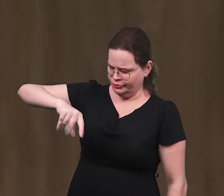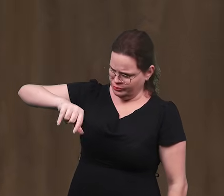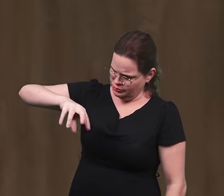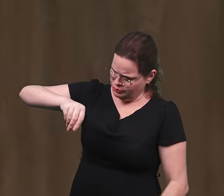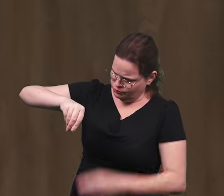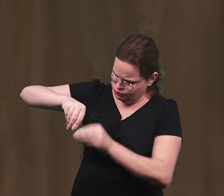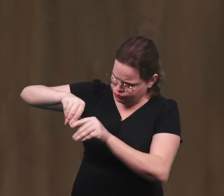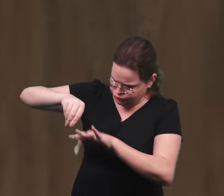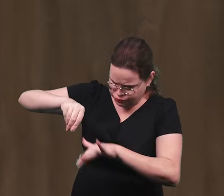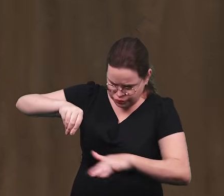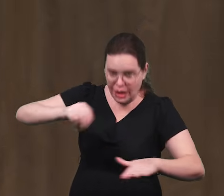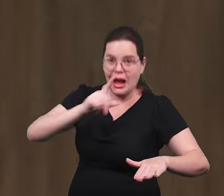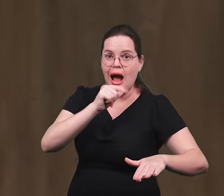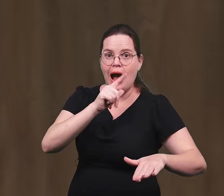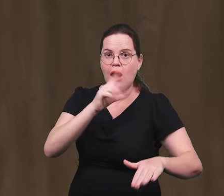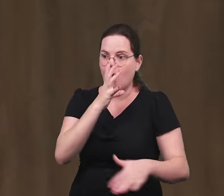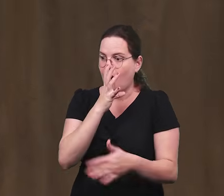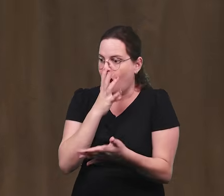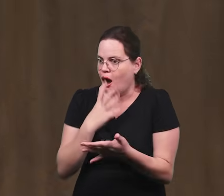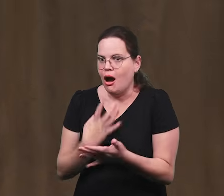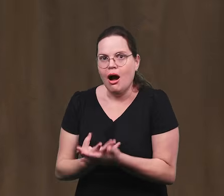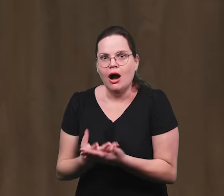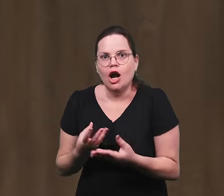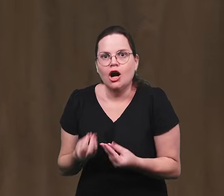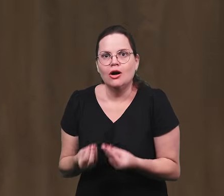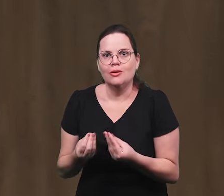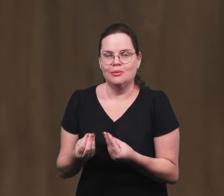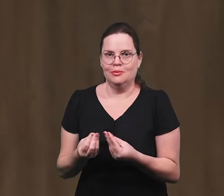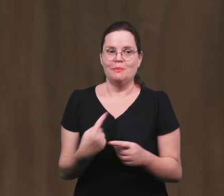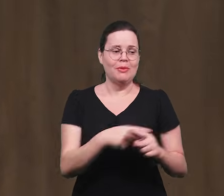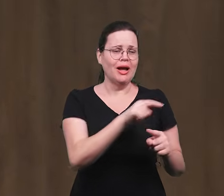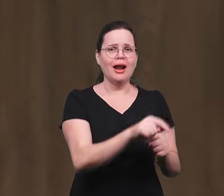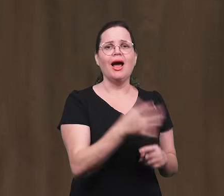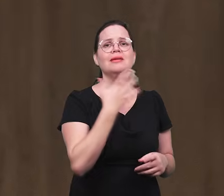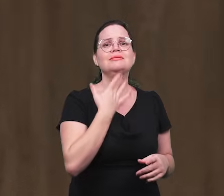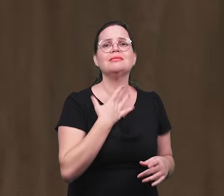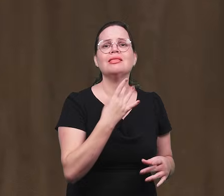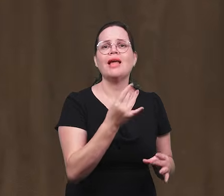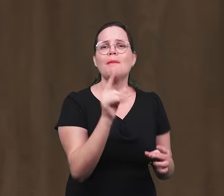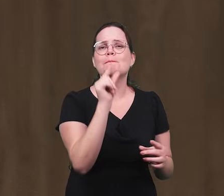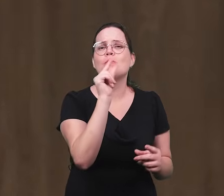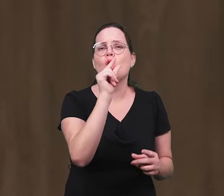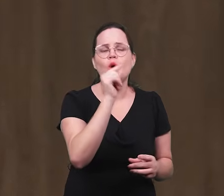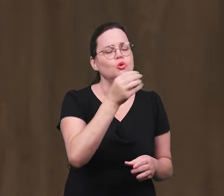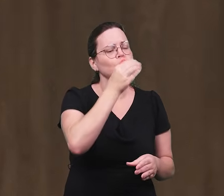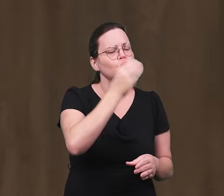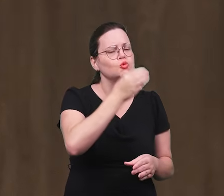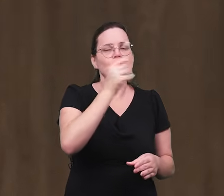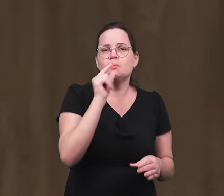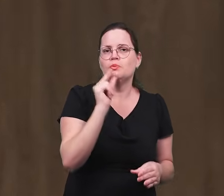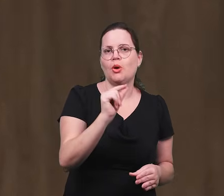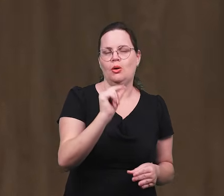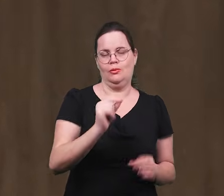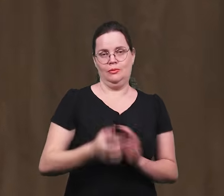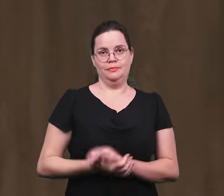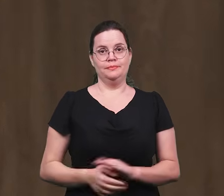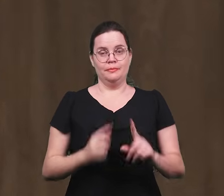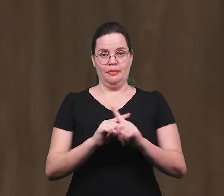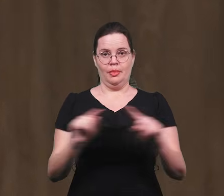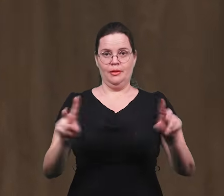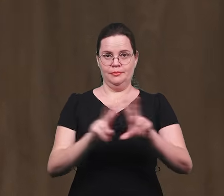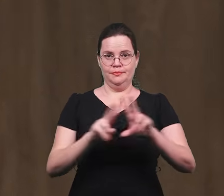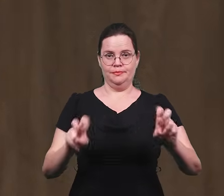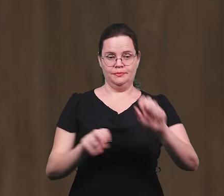eles era uma verdadeira maravilha. E aqui, dentro desse aspecto,